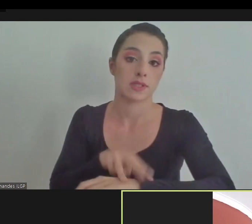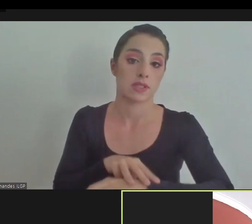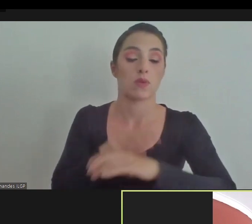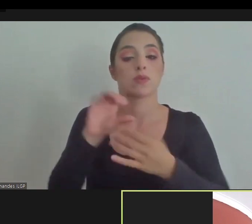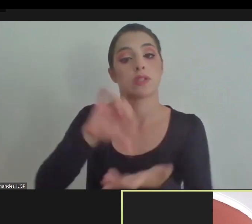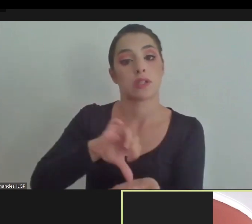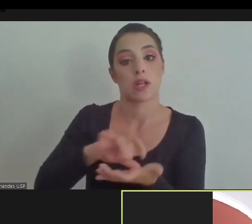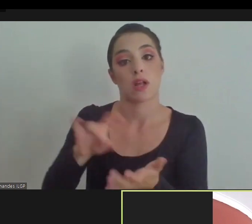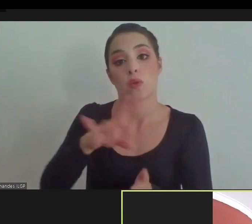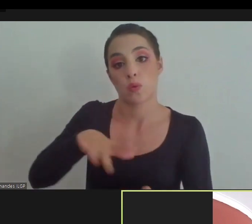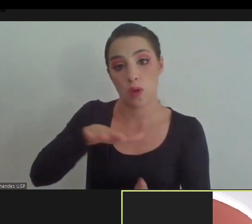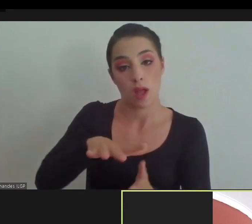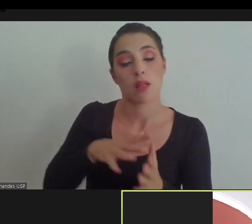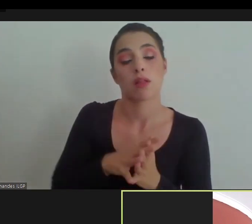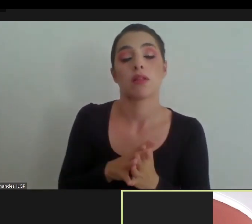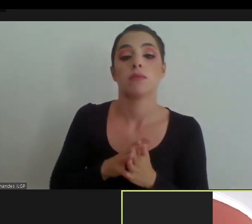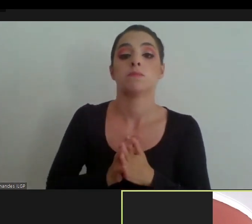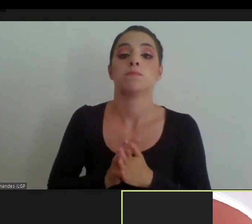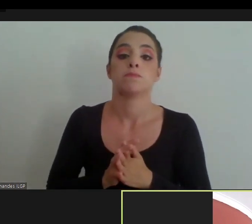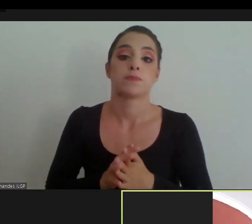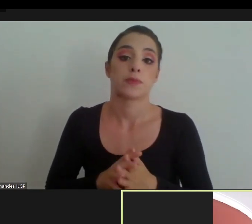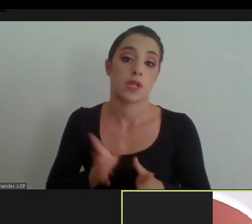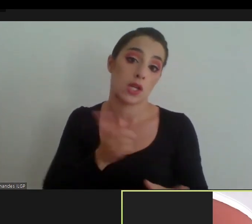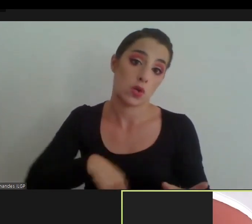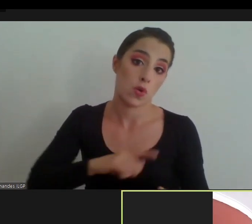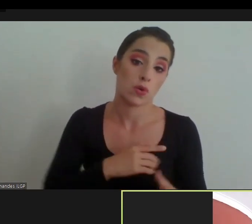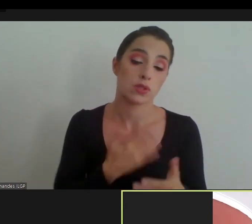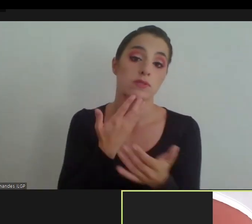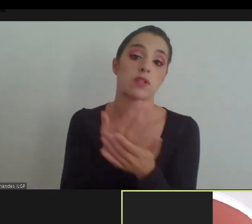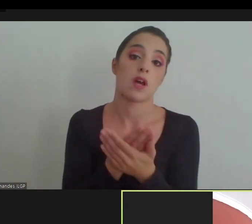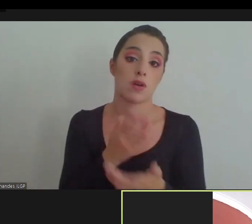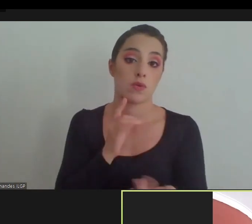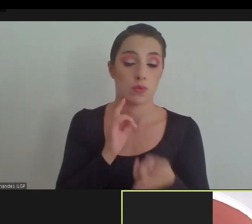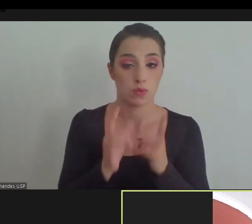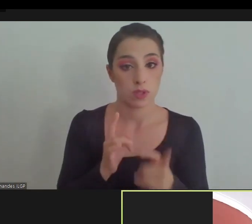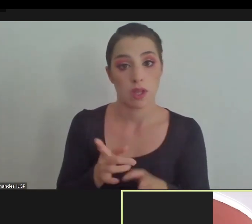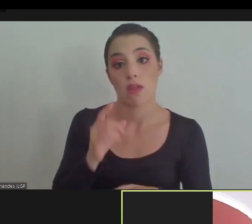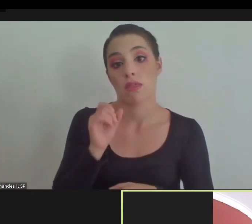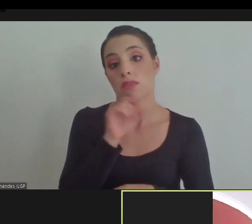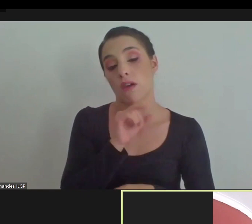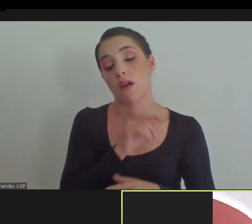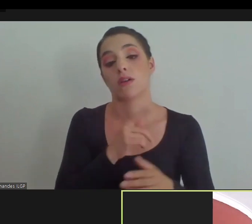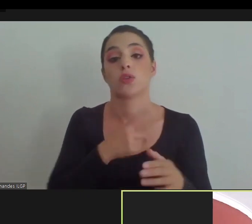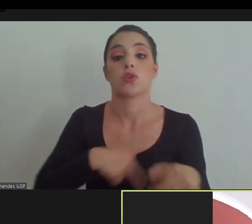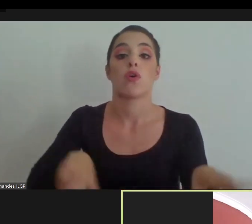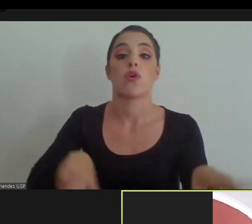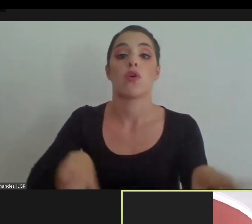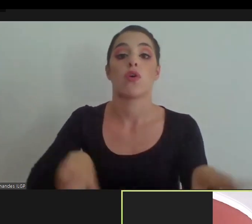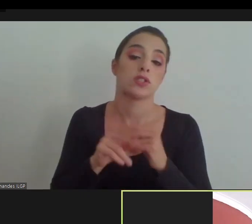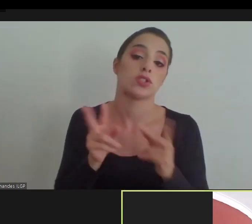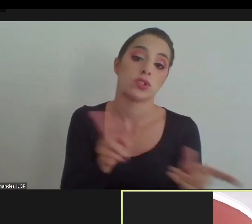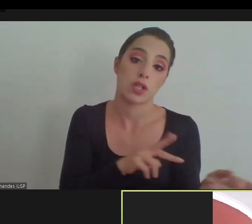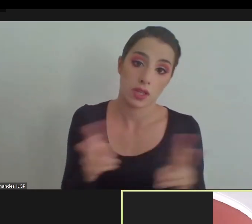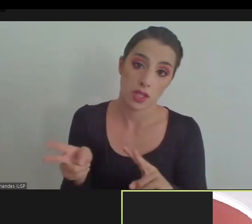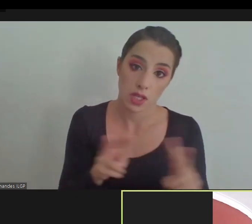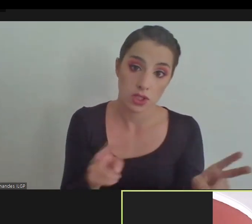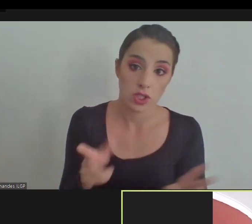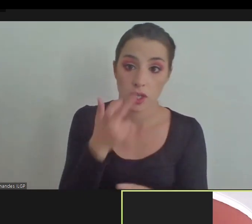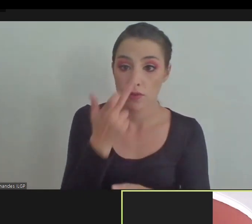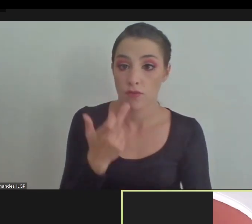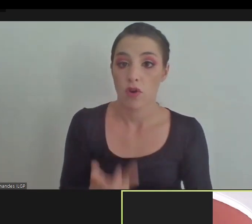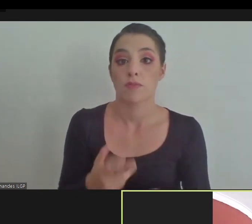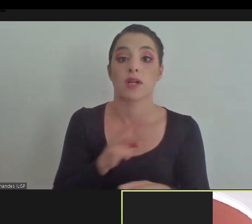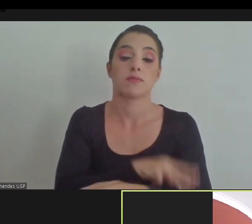e regional. Temos, assim, uma nova estratégia de reforma da administração